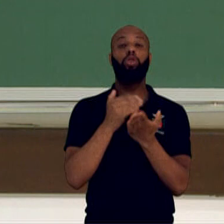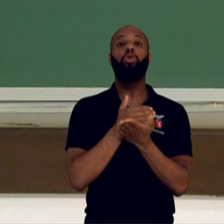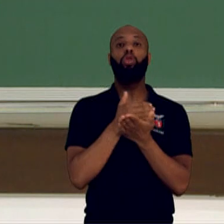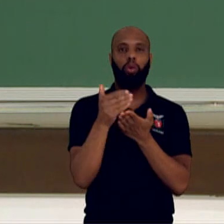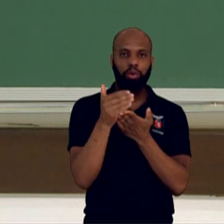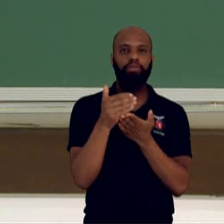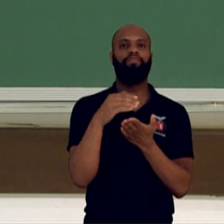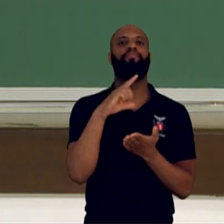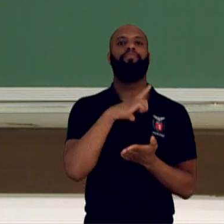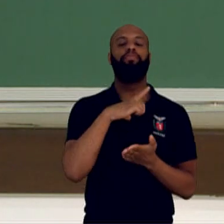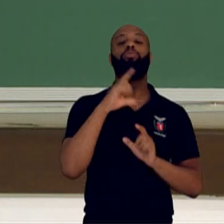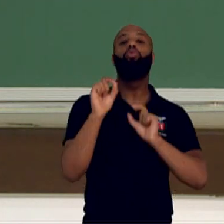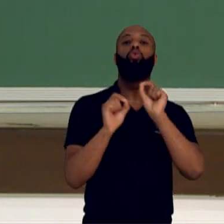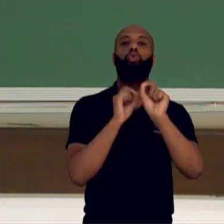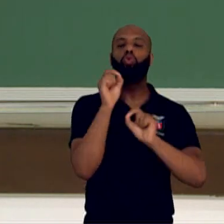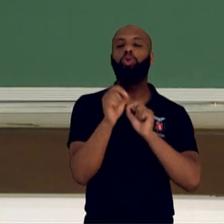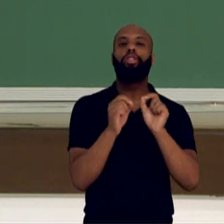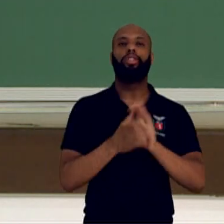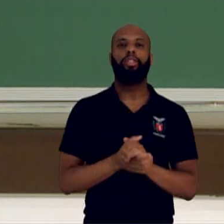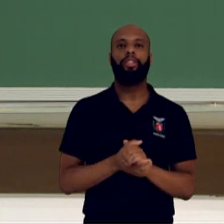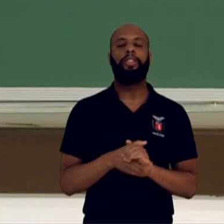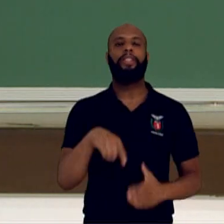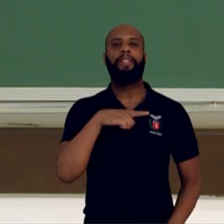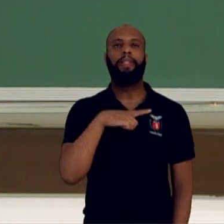a dar